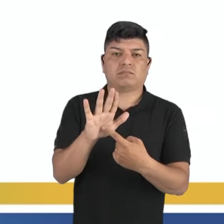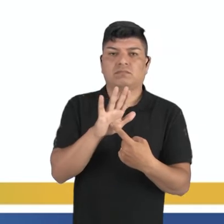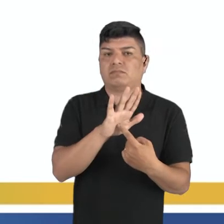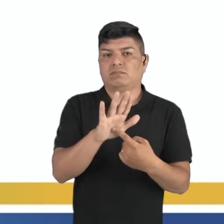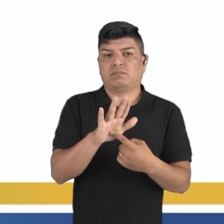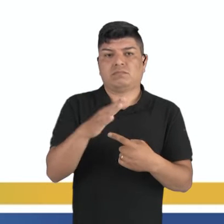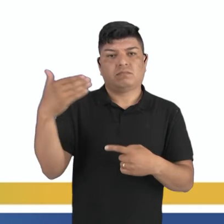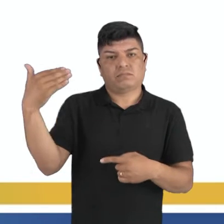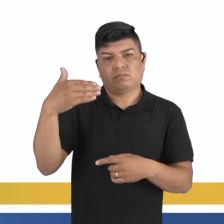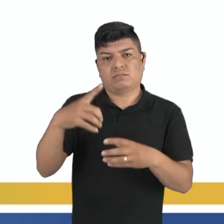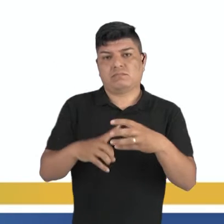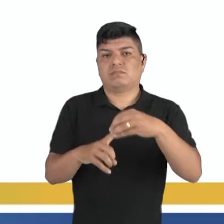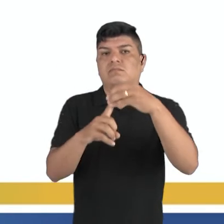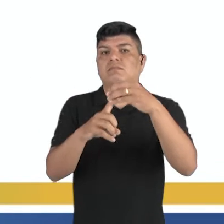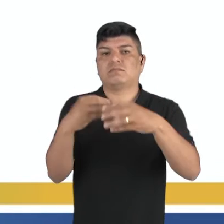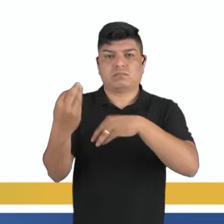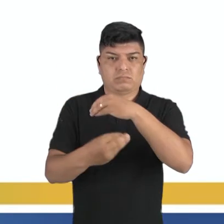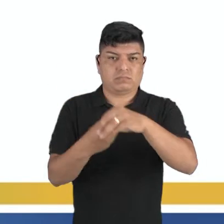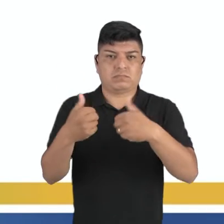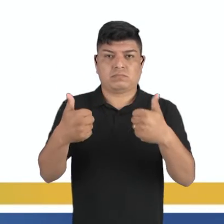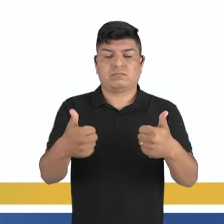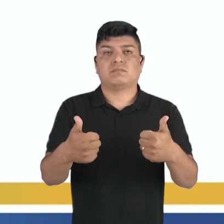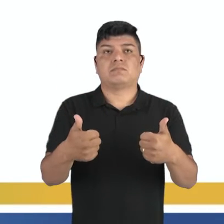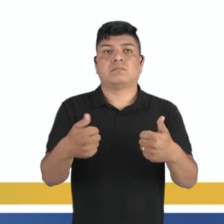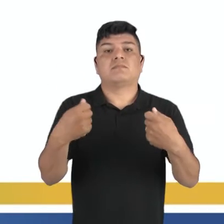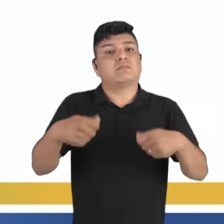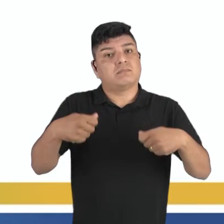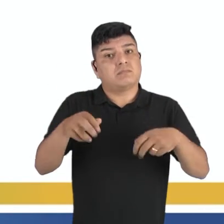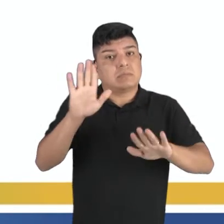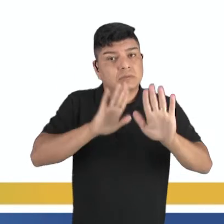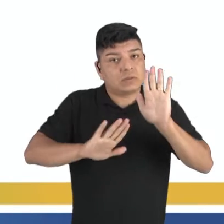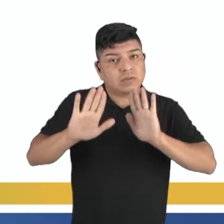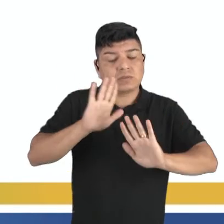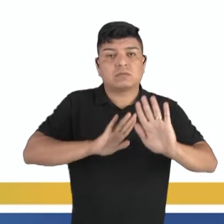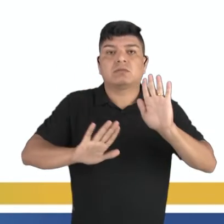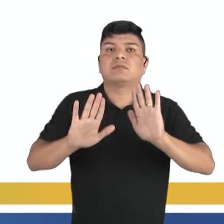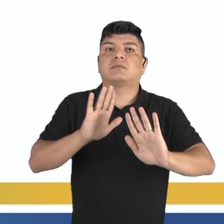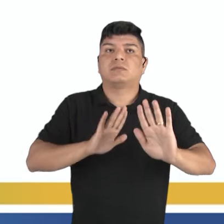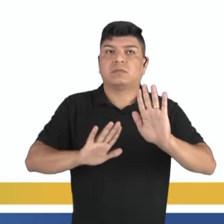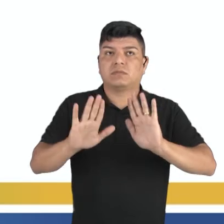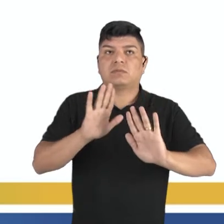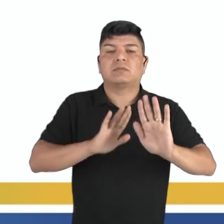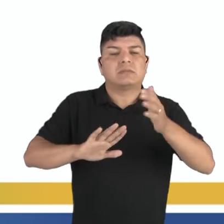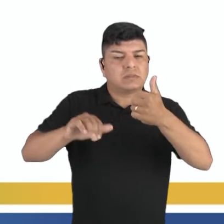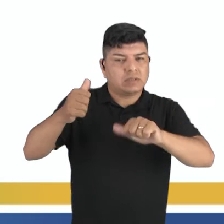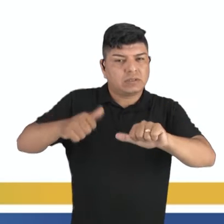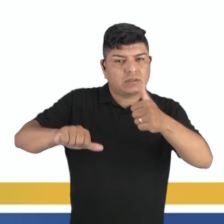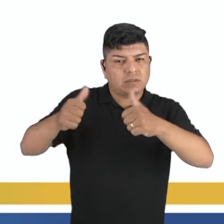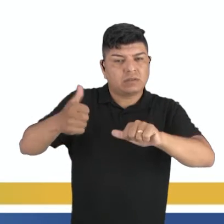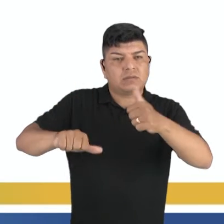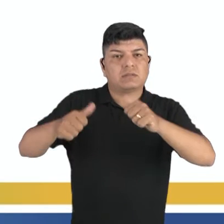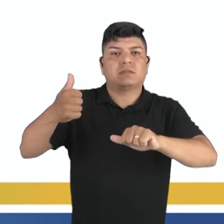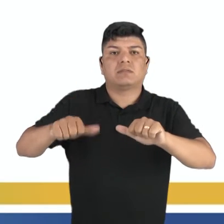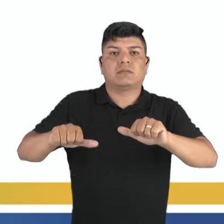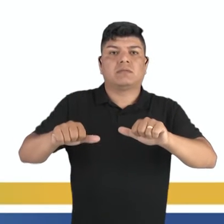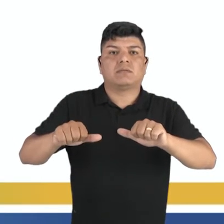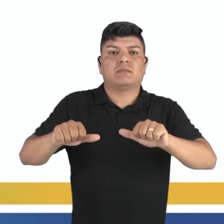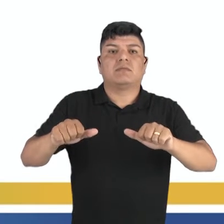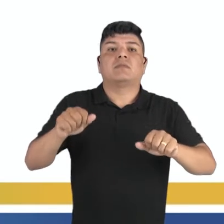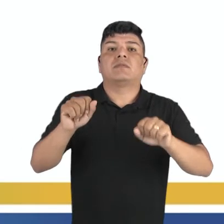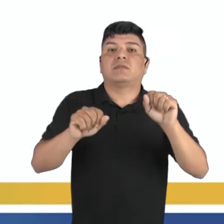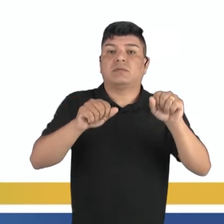né, nas frequências absolutas envolvidas, certo? Então, devemos ter muito cuidado aí na análise, né, da